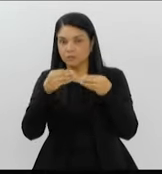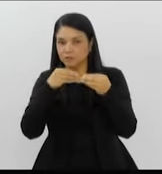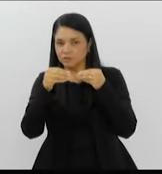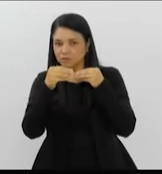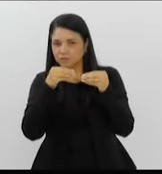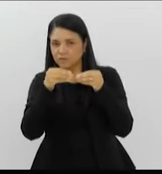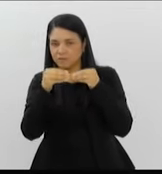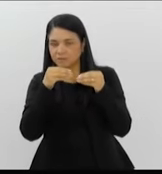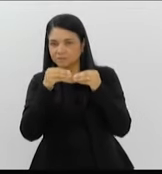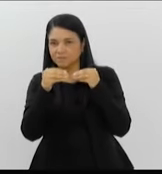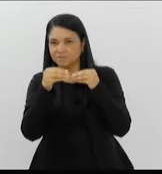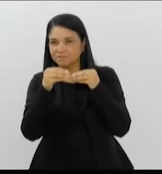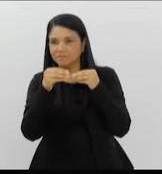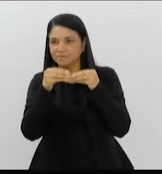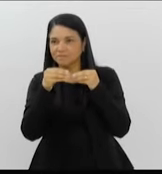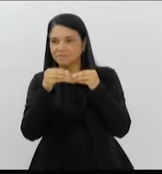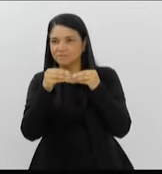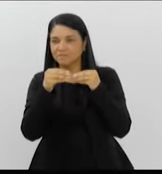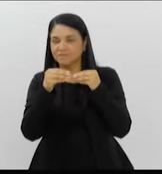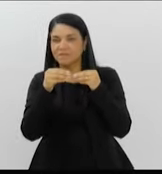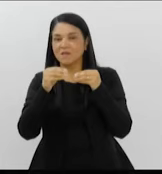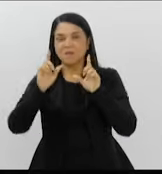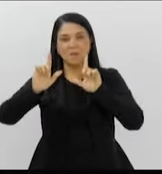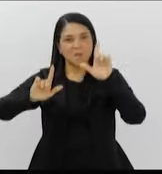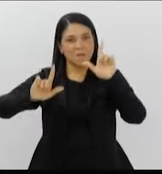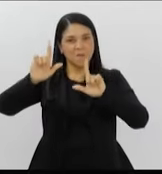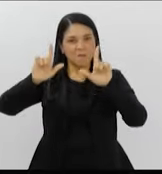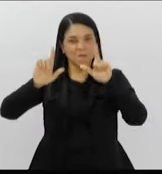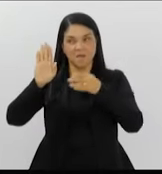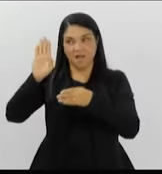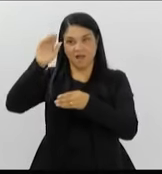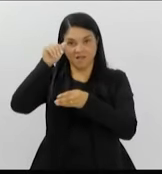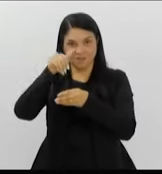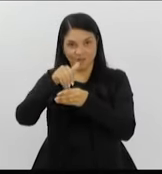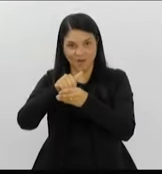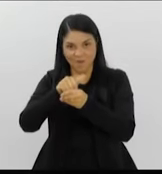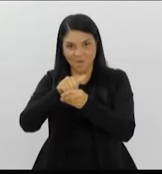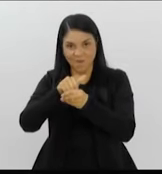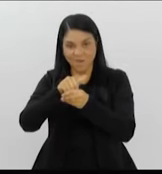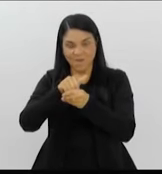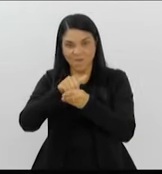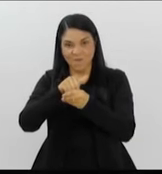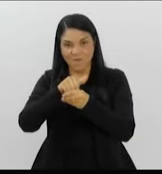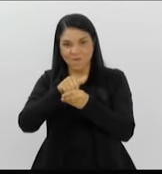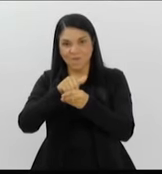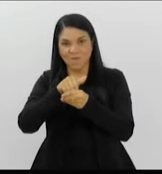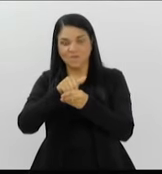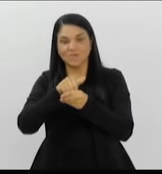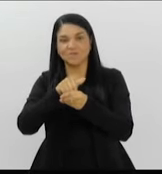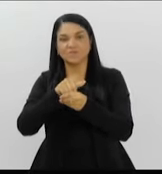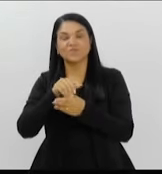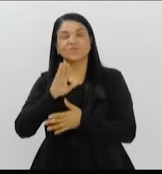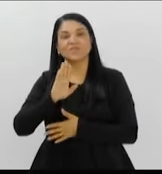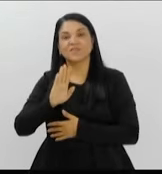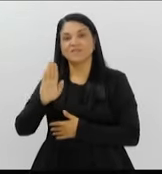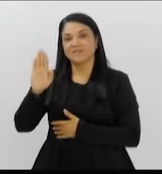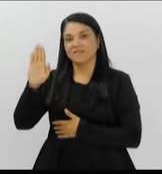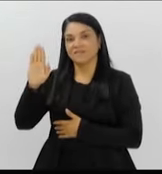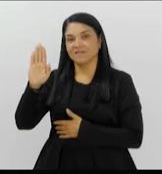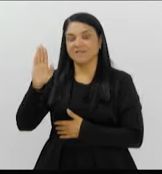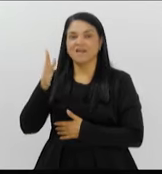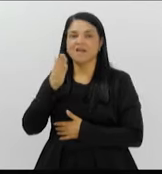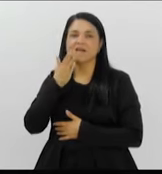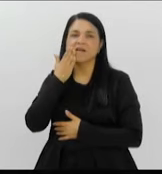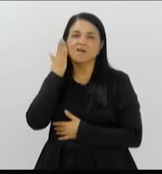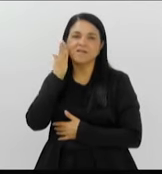entra uma propaganda eleitoral do candidato